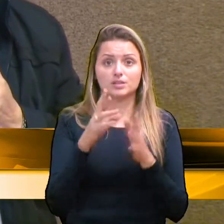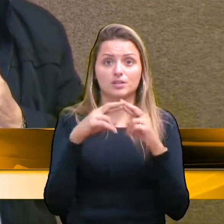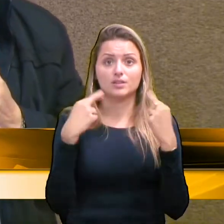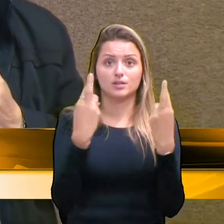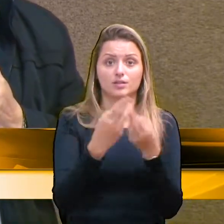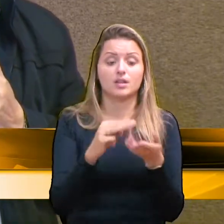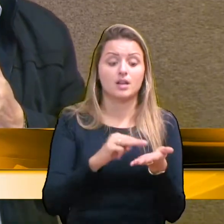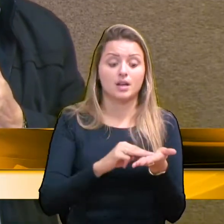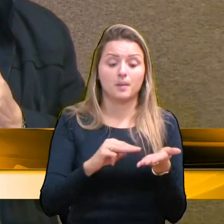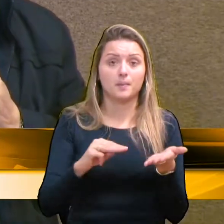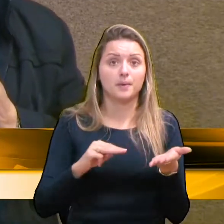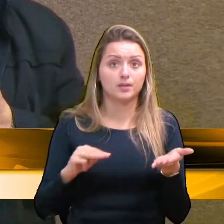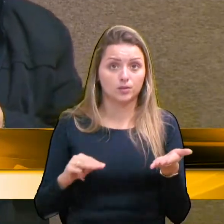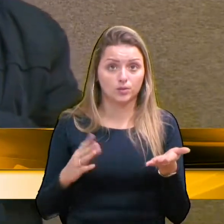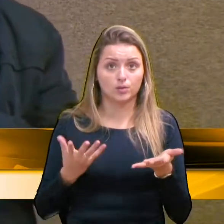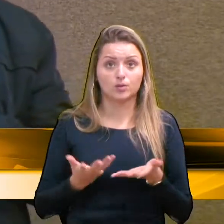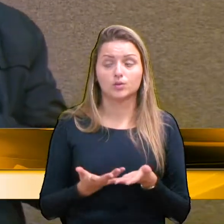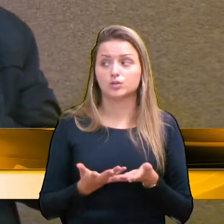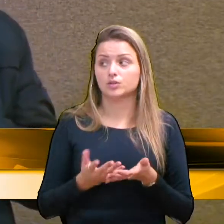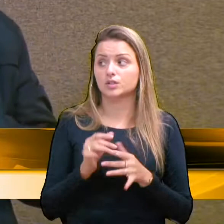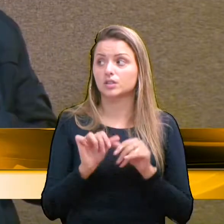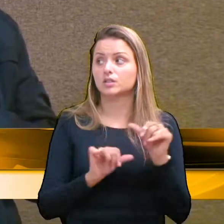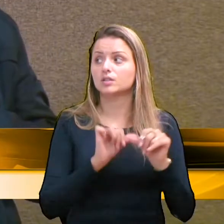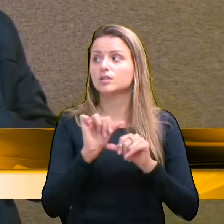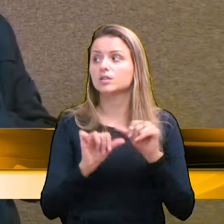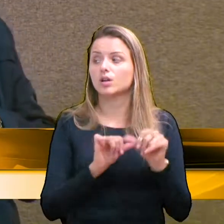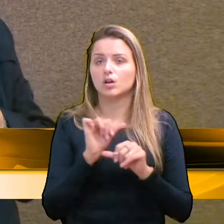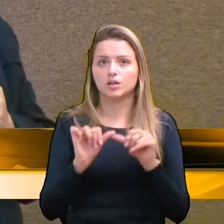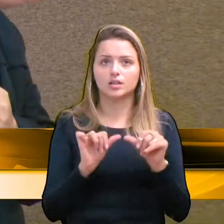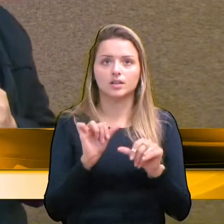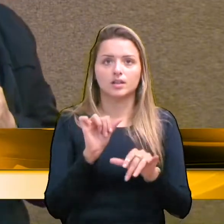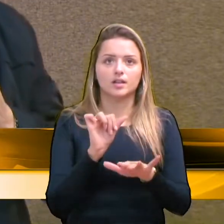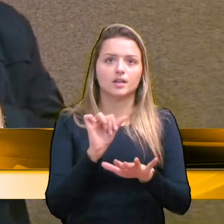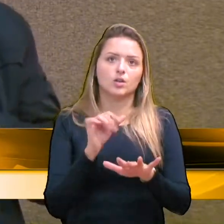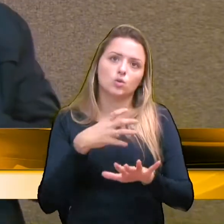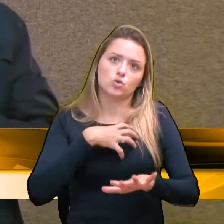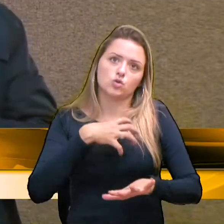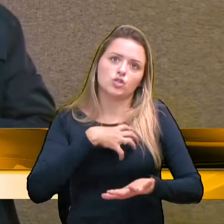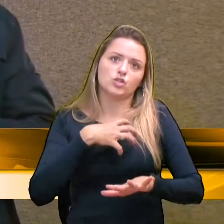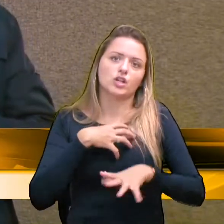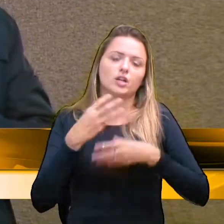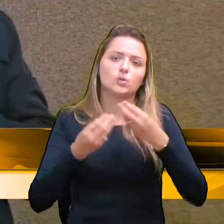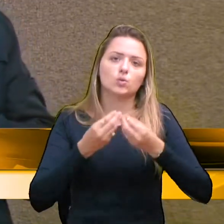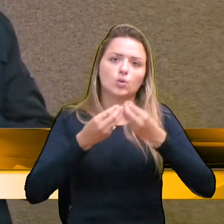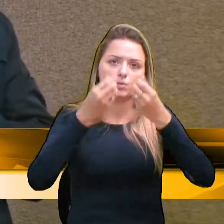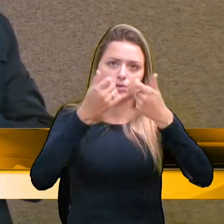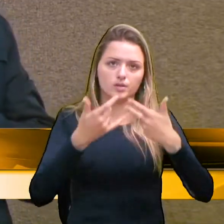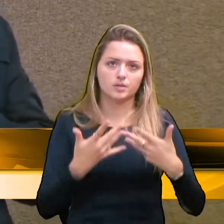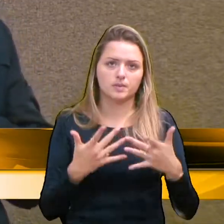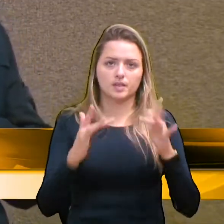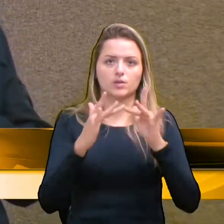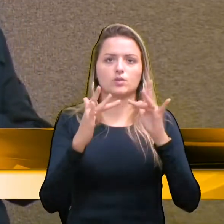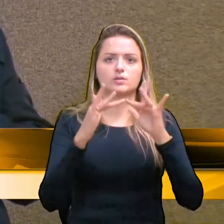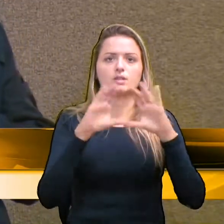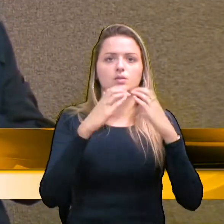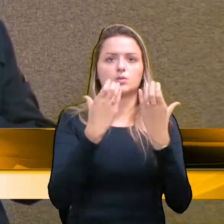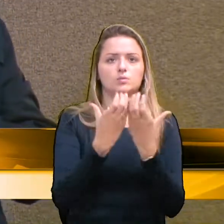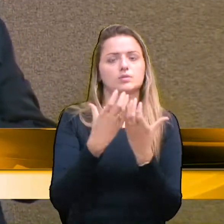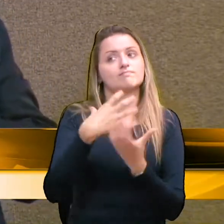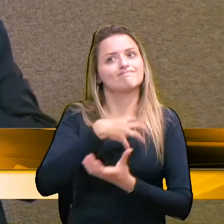método, especialmente a pedagogia da forma como se comunicar com a população, talvez